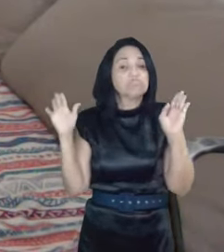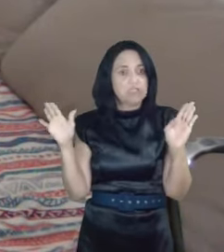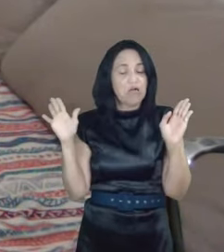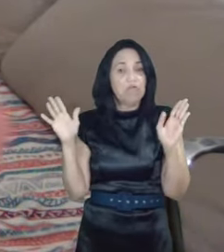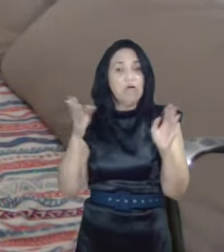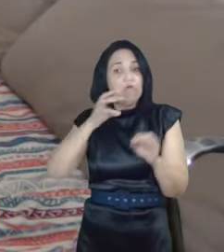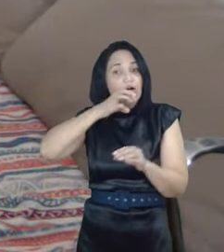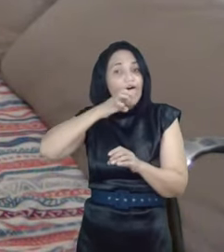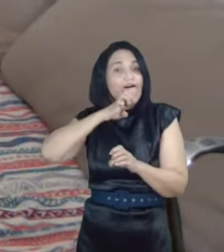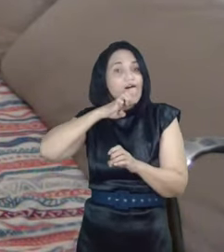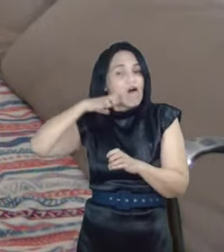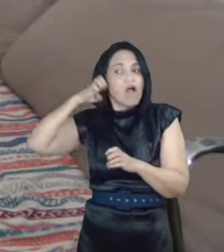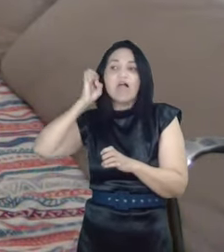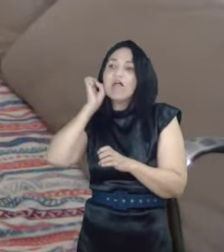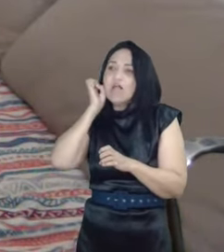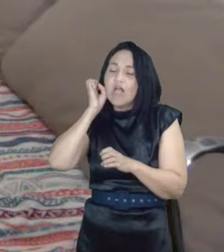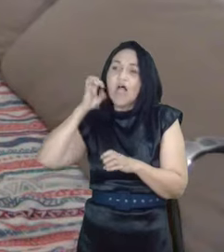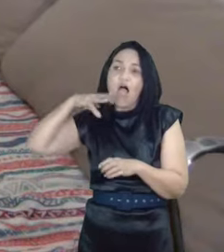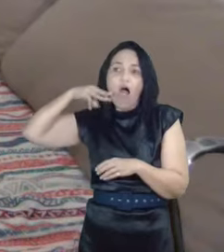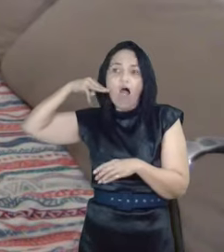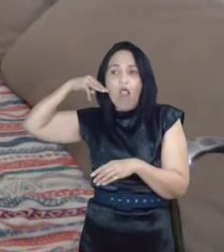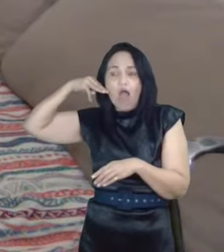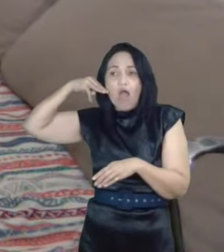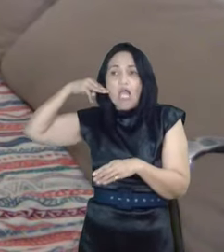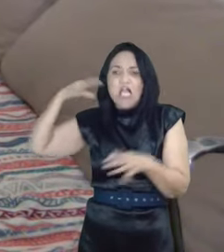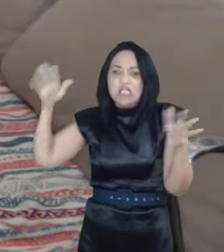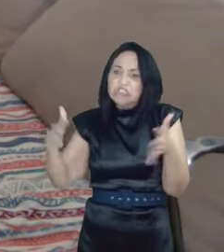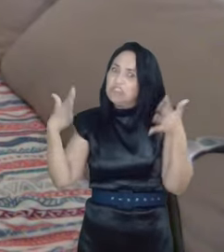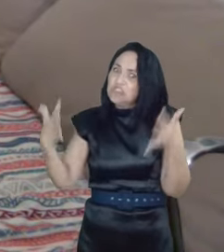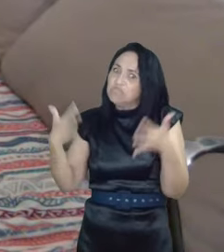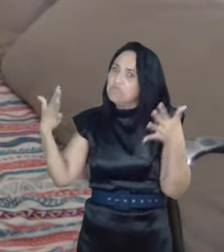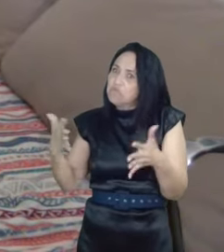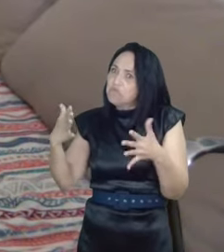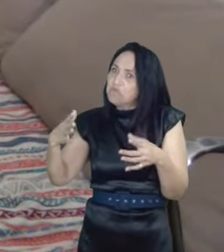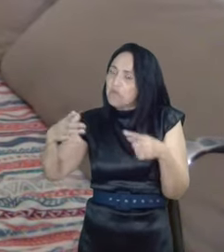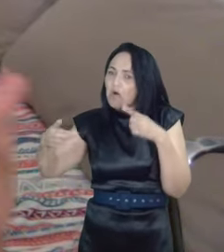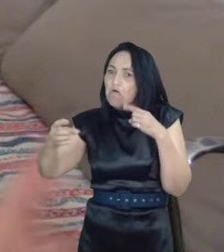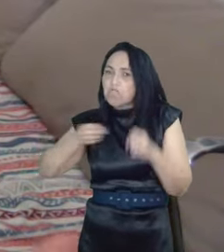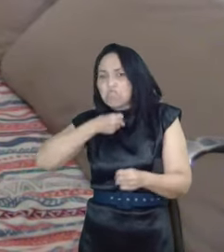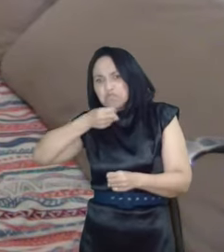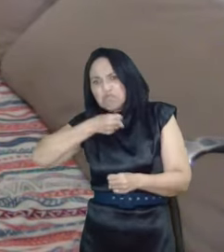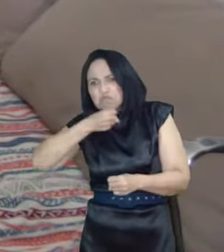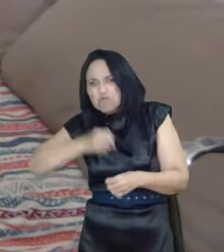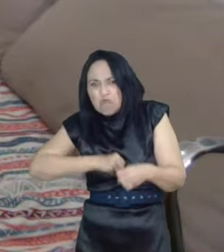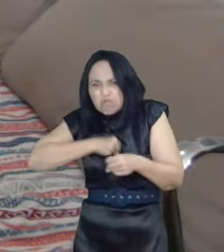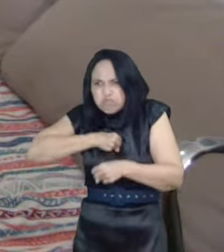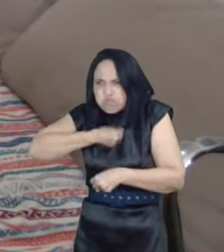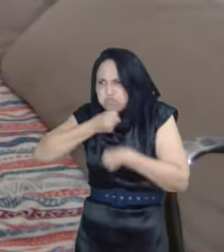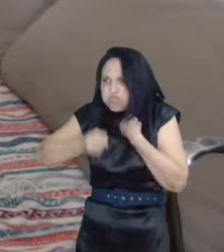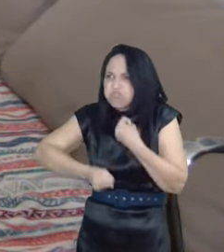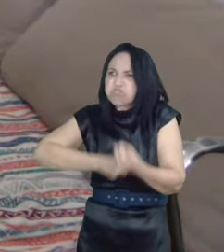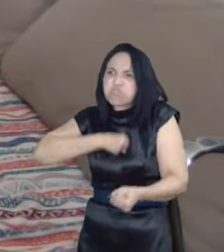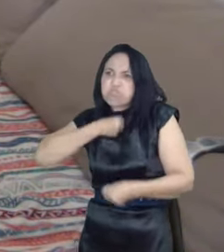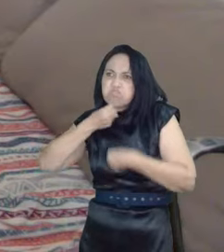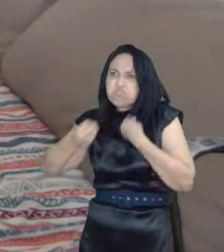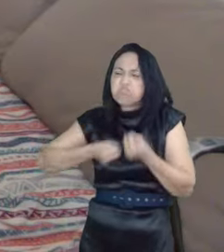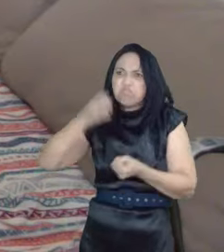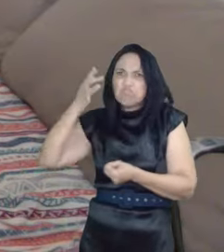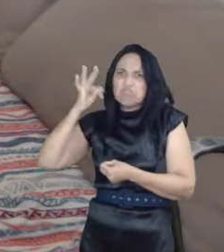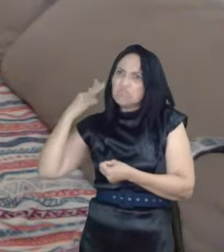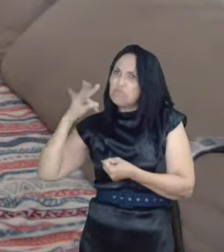estimula ali o engajamento da plataforma pelo discurso do ódio, pelas teorias da conspiração, que são as